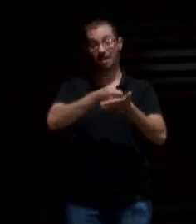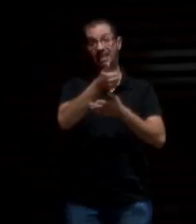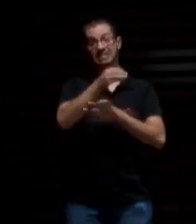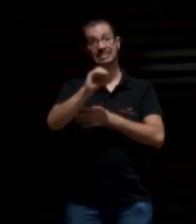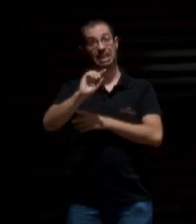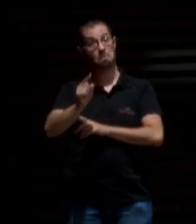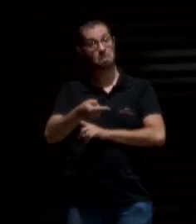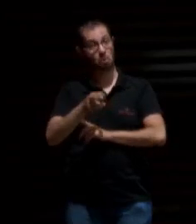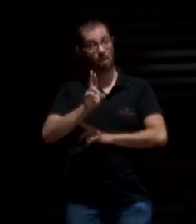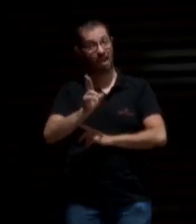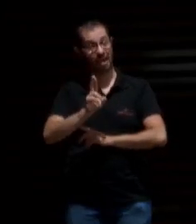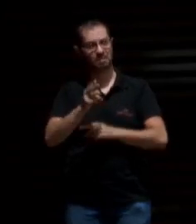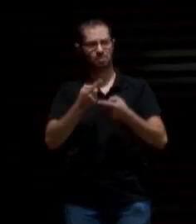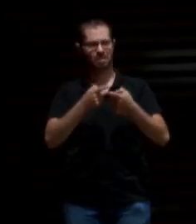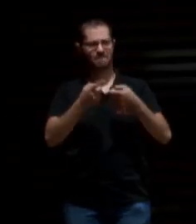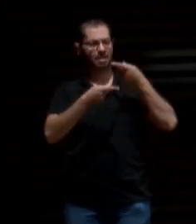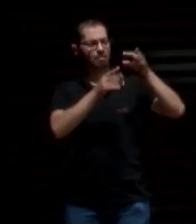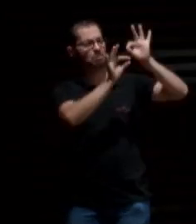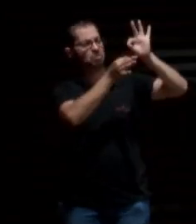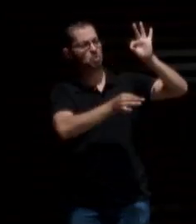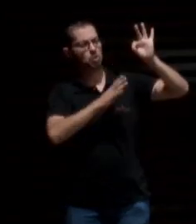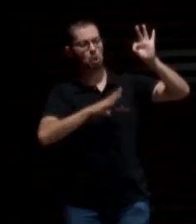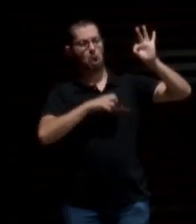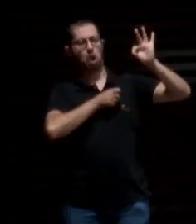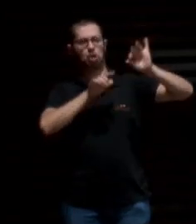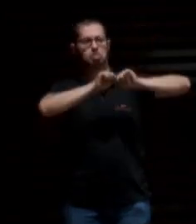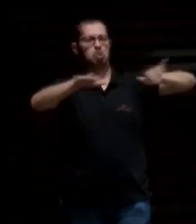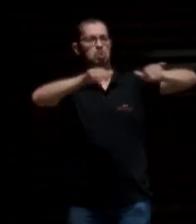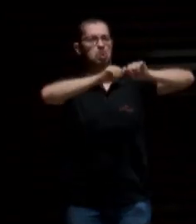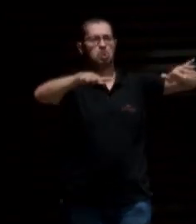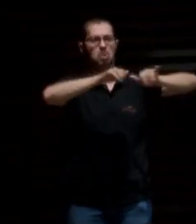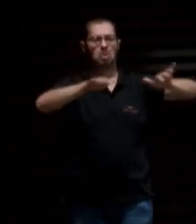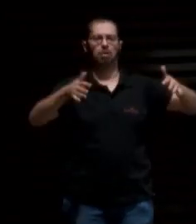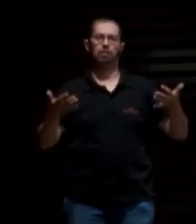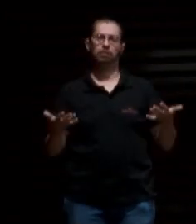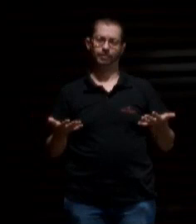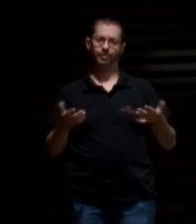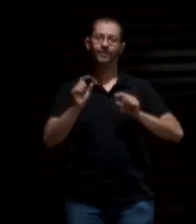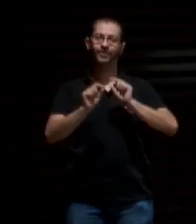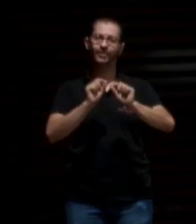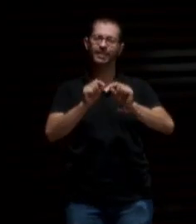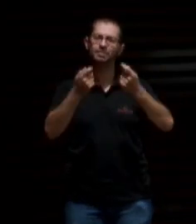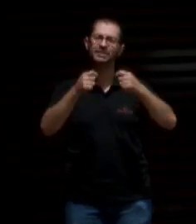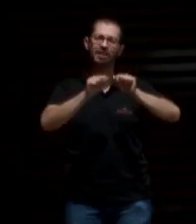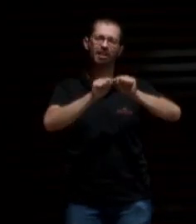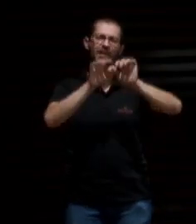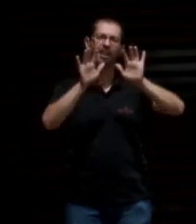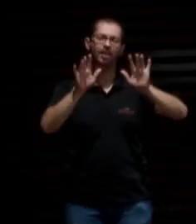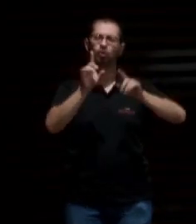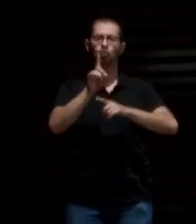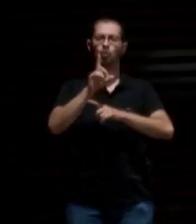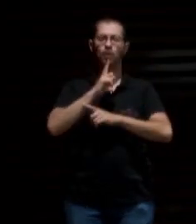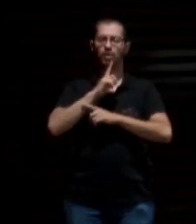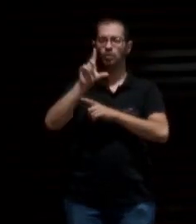por discurso de ódio. Irmãos, o que tem que estar claro para nós? Que não se trata de ideologia